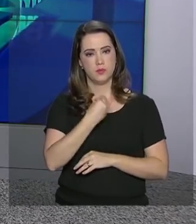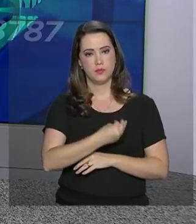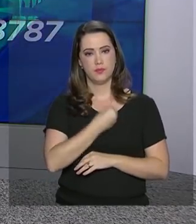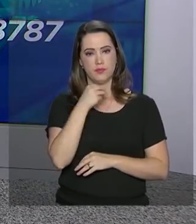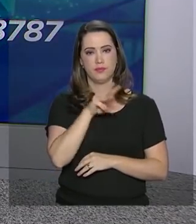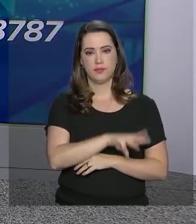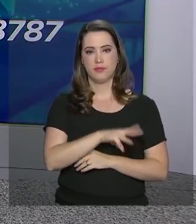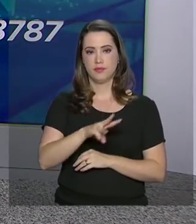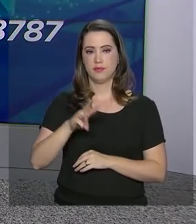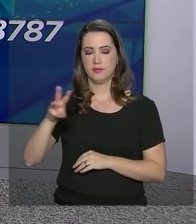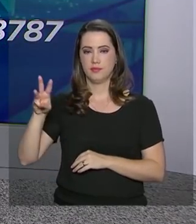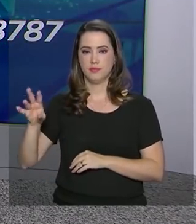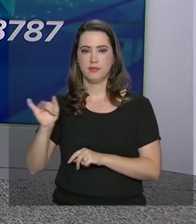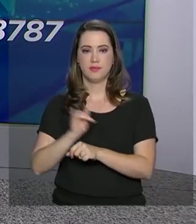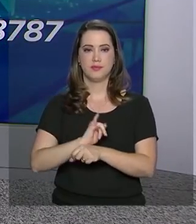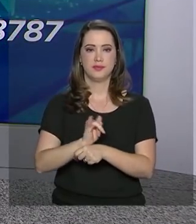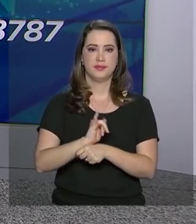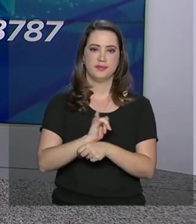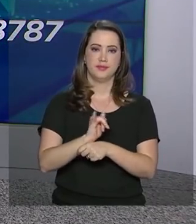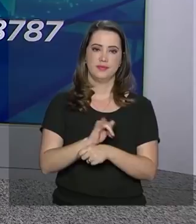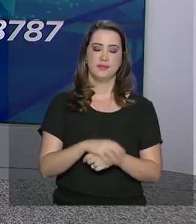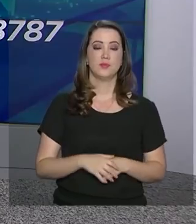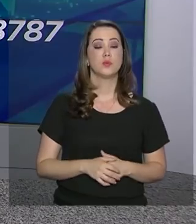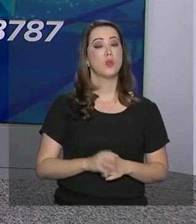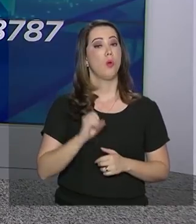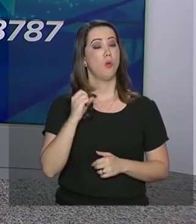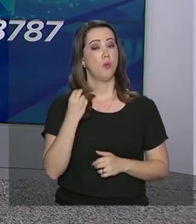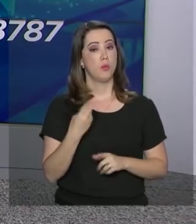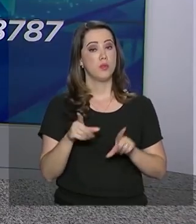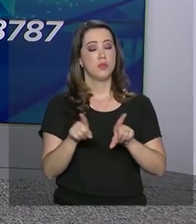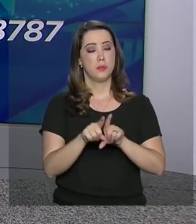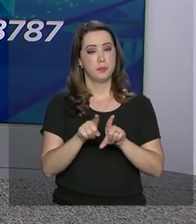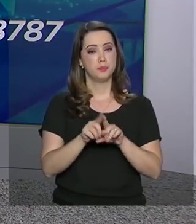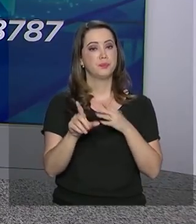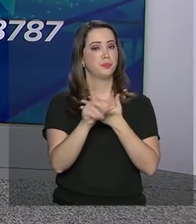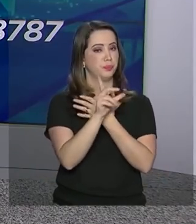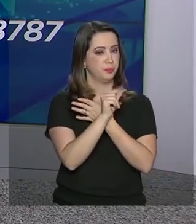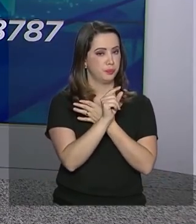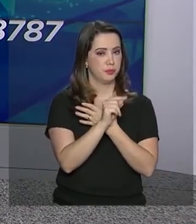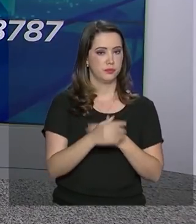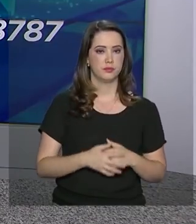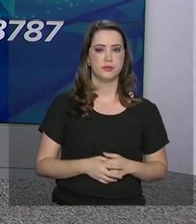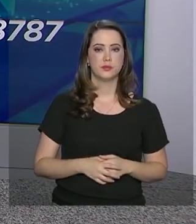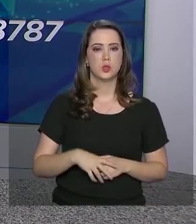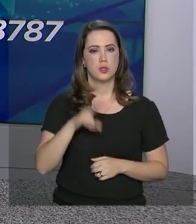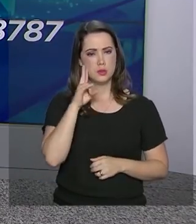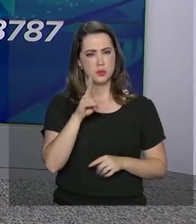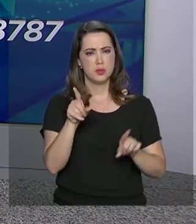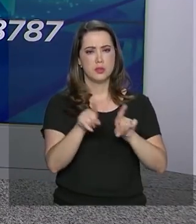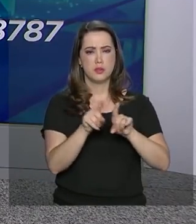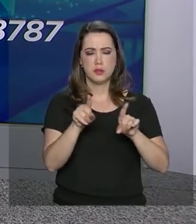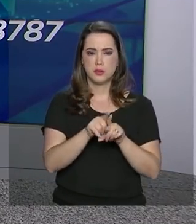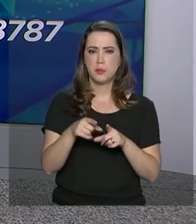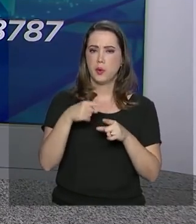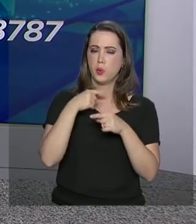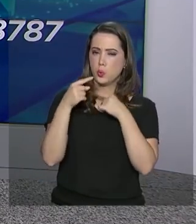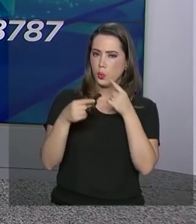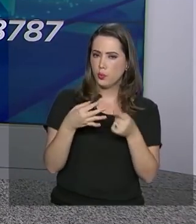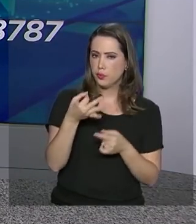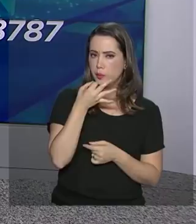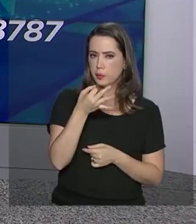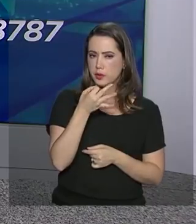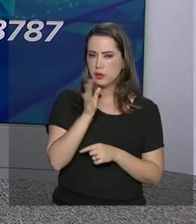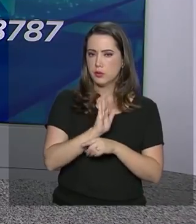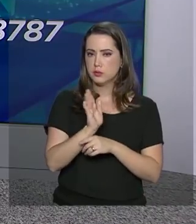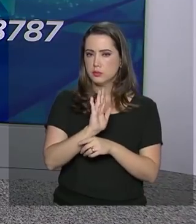acompanha ao vivo pelo site da NBR e pelo canal no YouTube. Acesse também o nosso perfil no Twitter. E você pode ainda mandar sugestões de